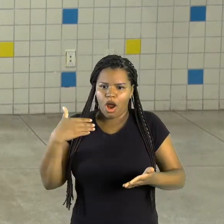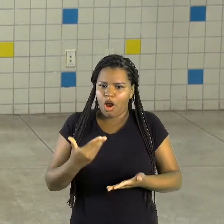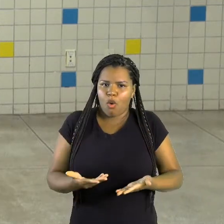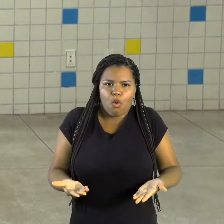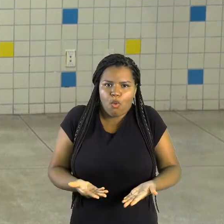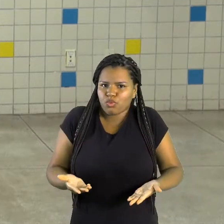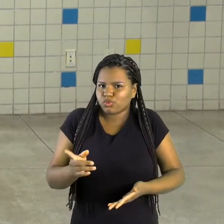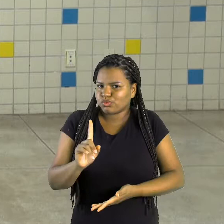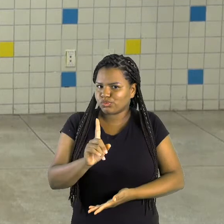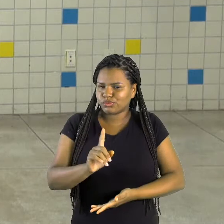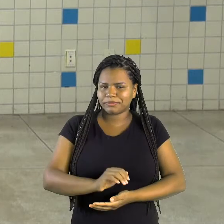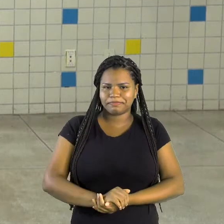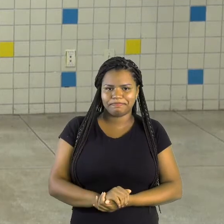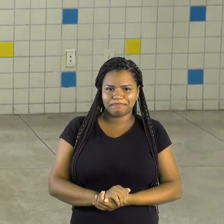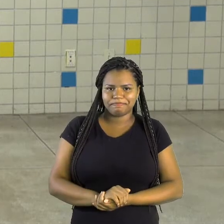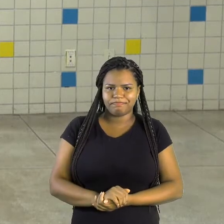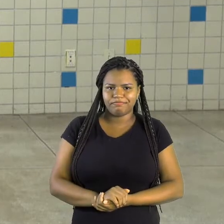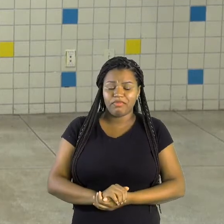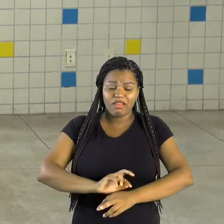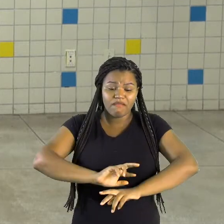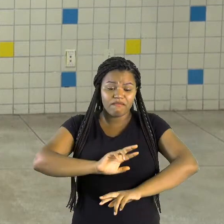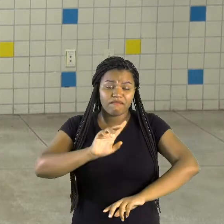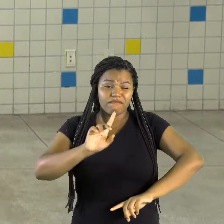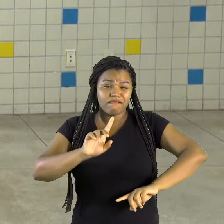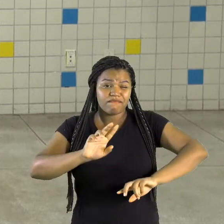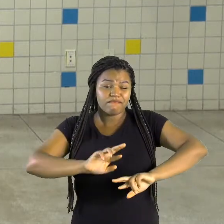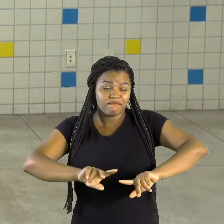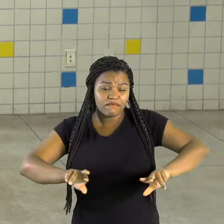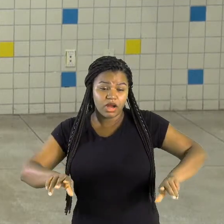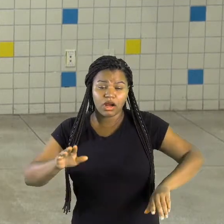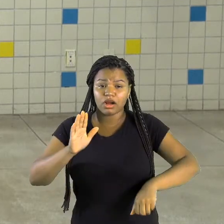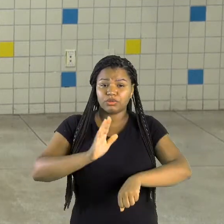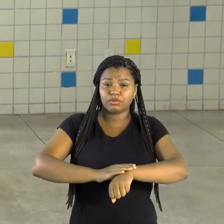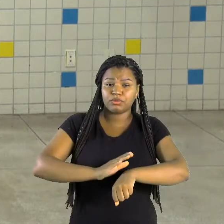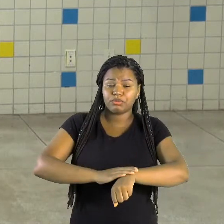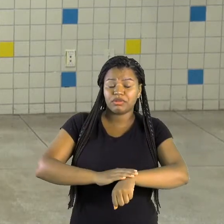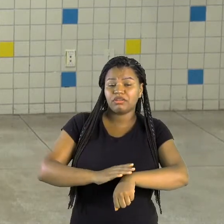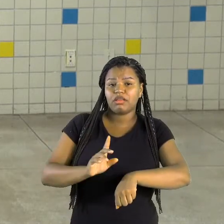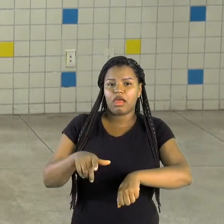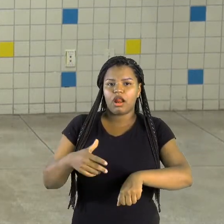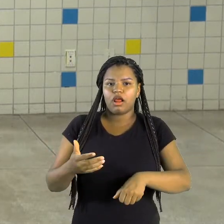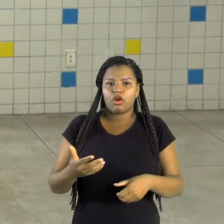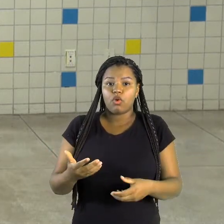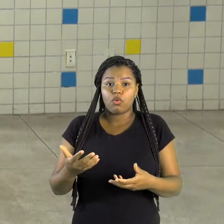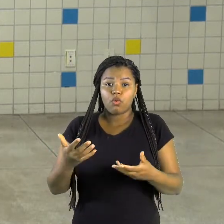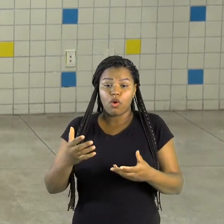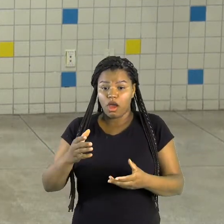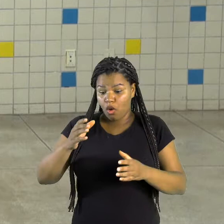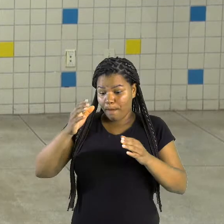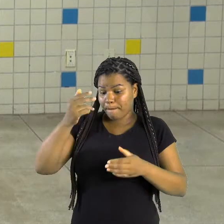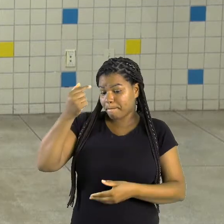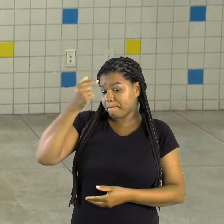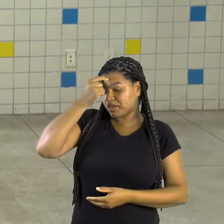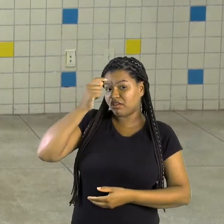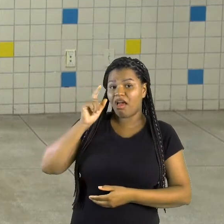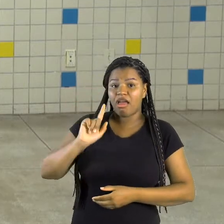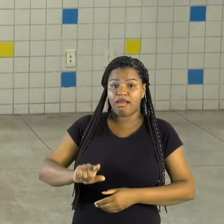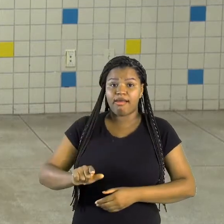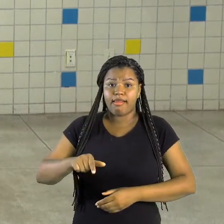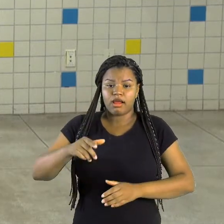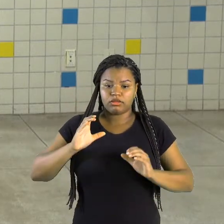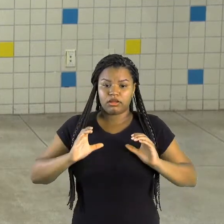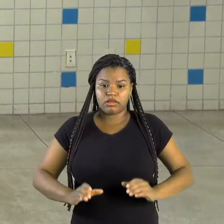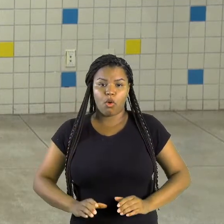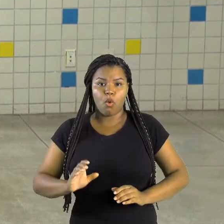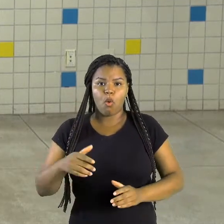Em diversos momentos, não eram consideradas nem cidadãs ou aptas a votar. Seus trabalhos não